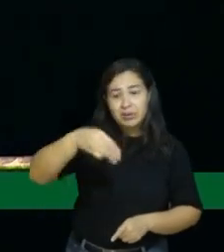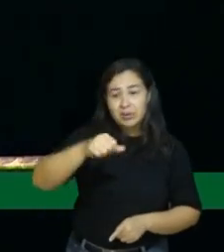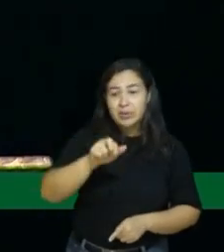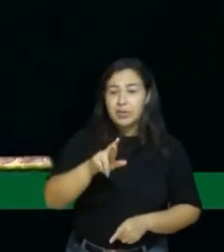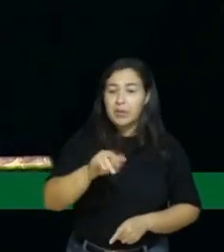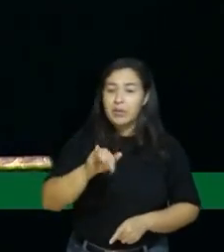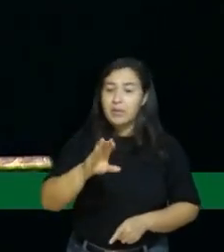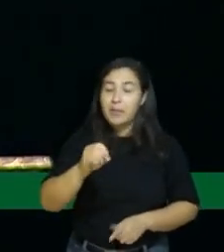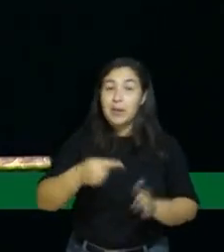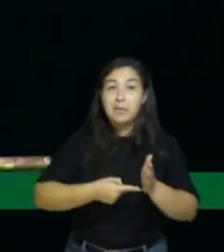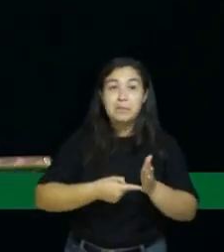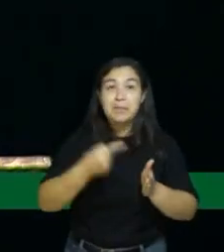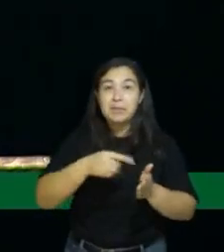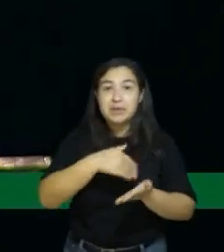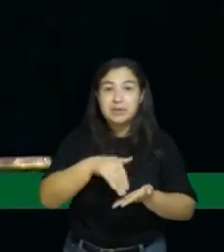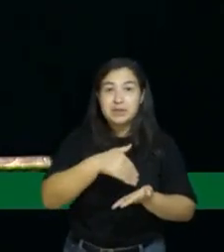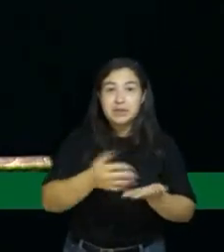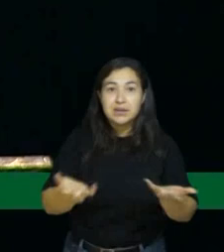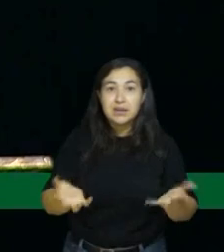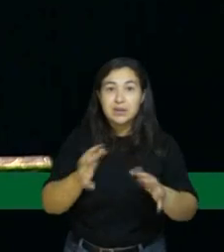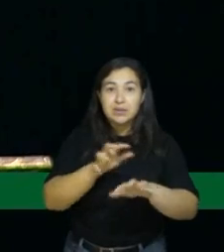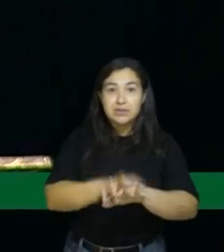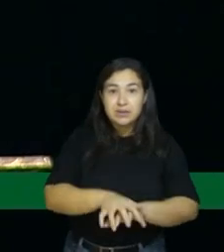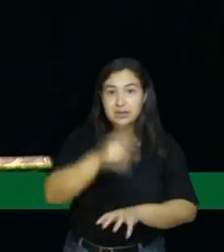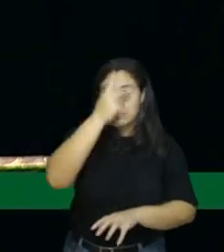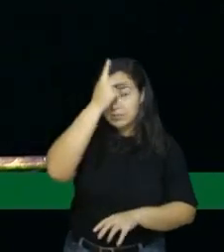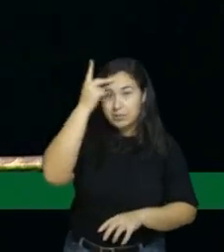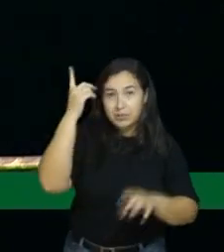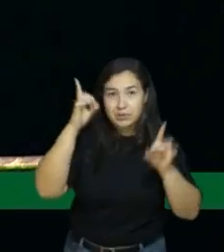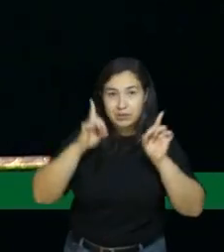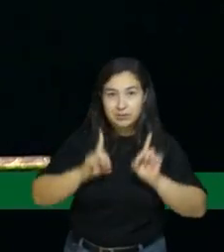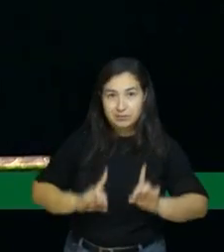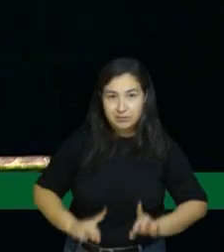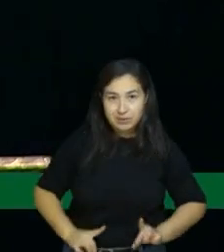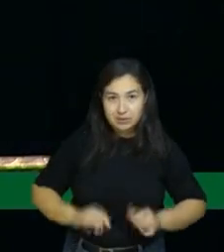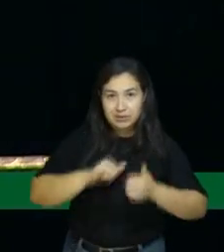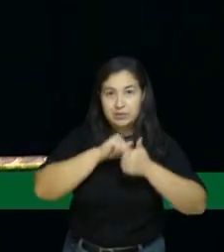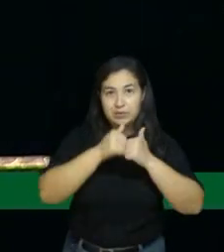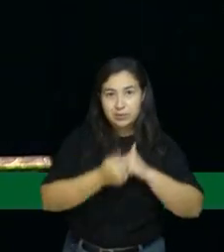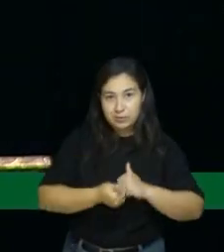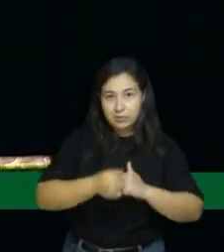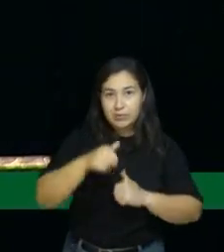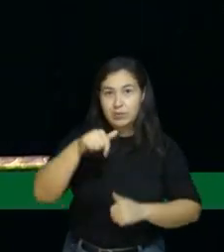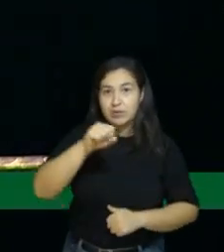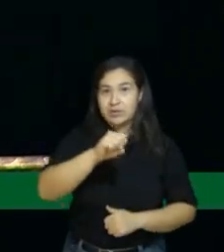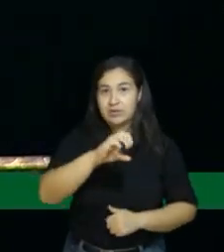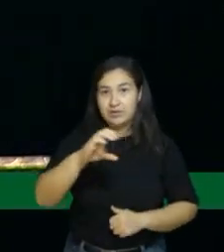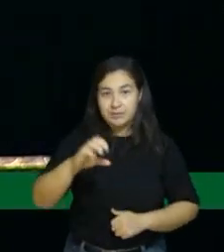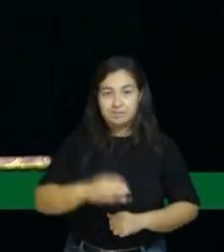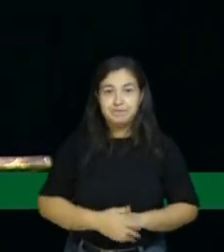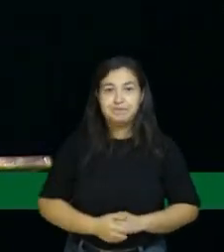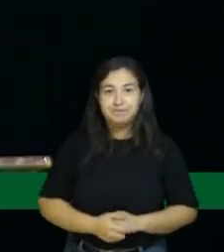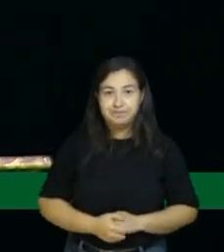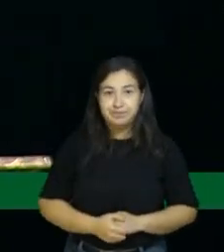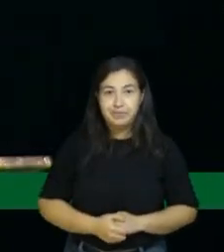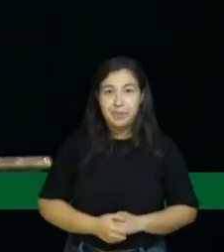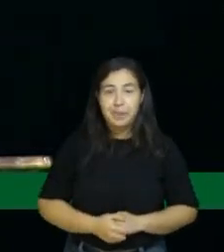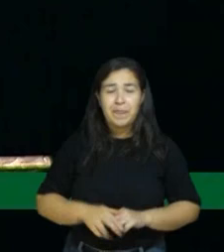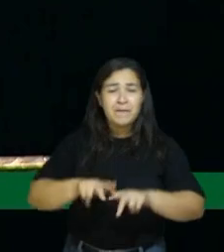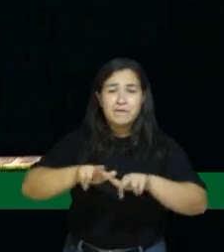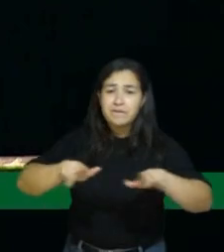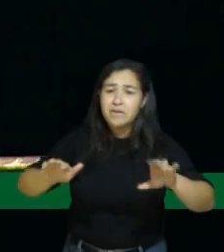primeira Secretaria de inclusão da pessoa com deficiência para desporto de Santa Catarina já recebemos tantos vereadores